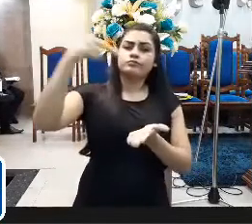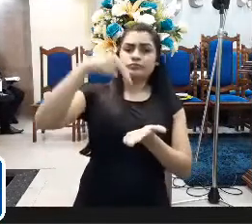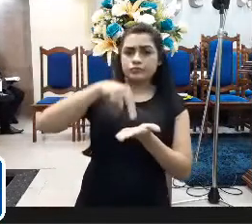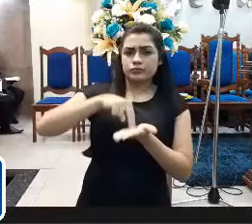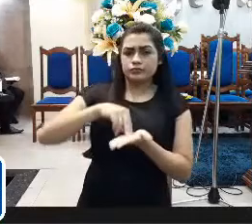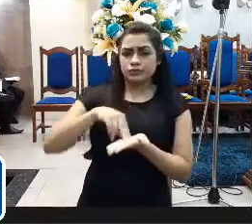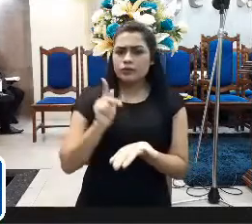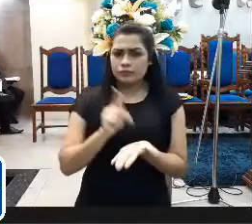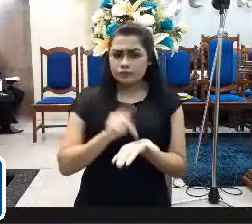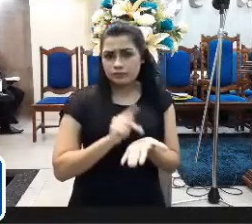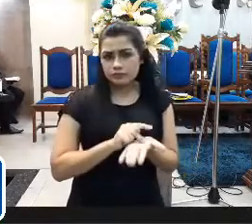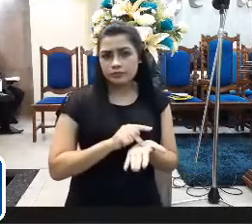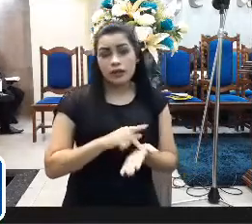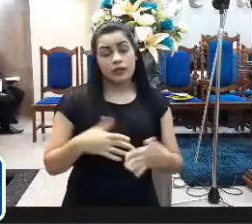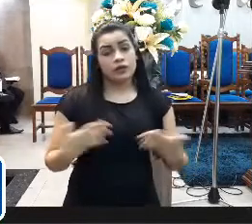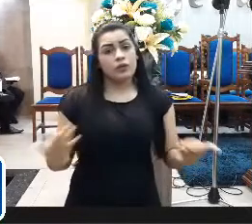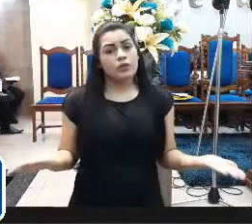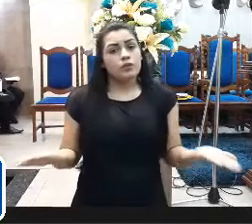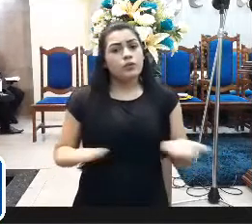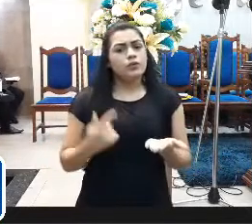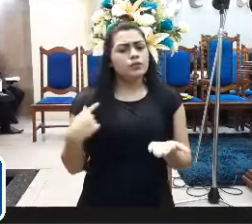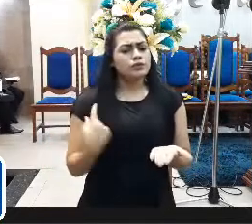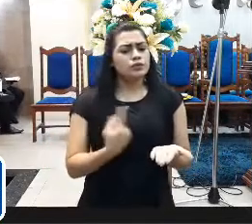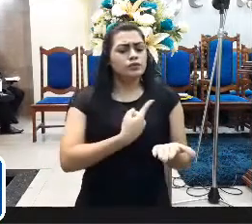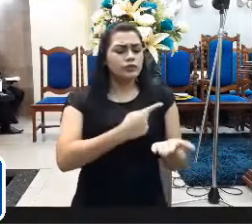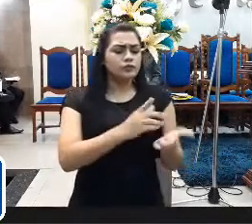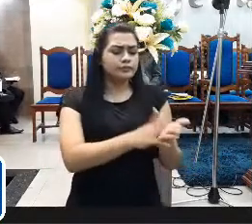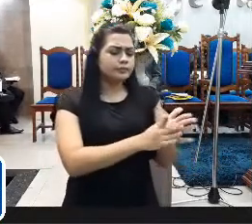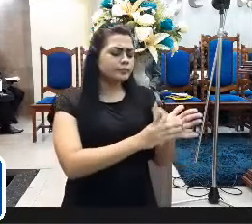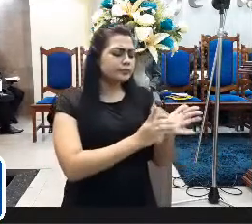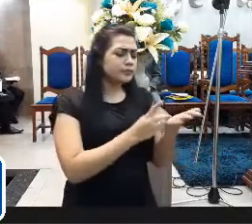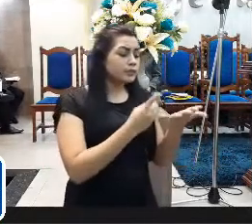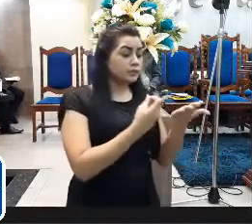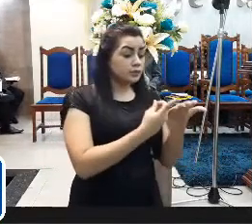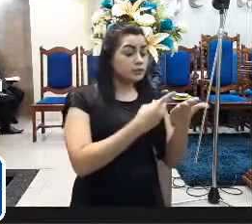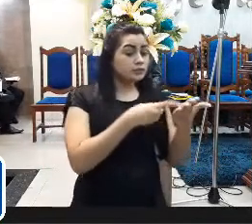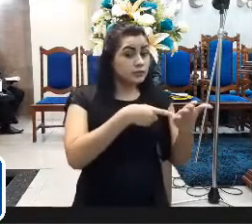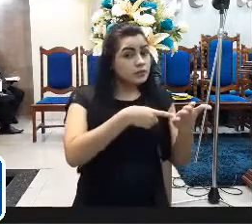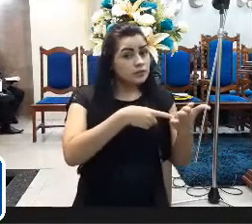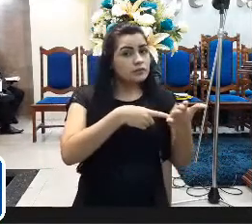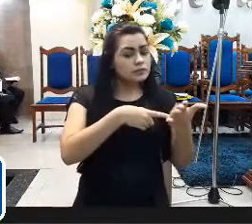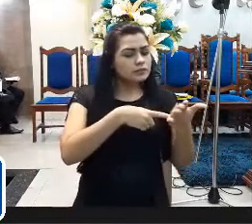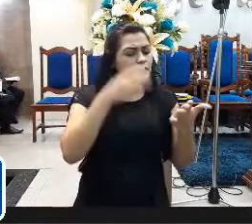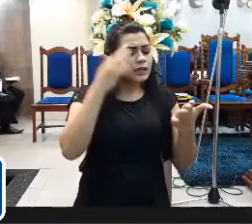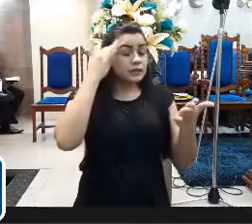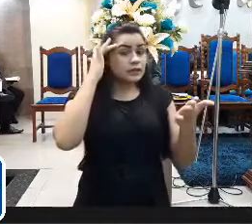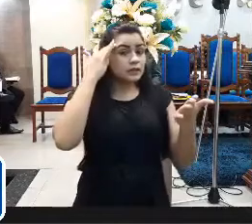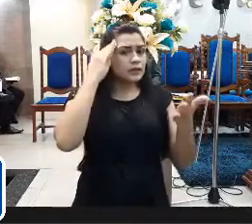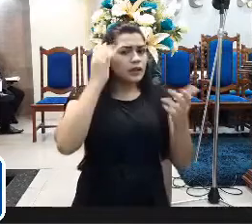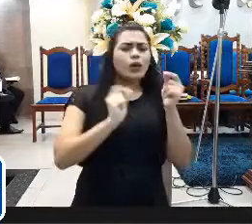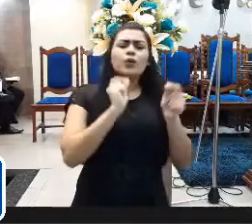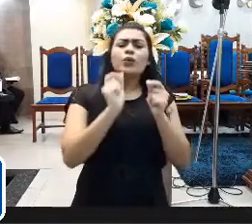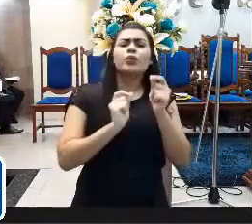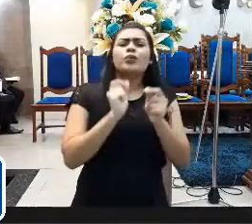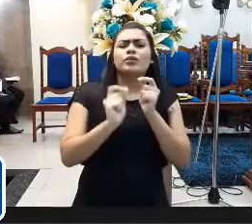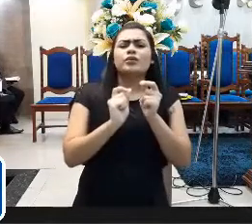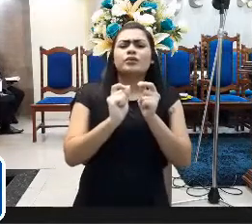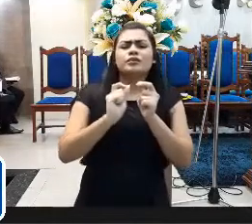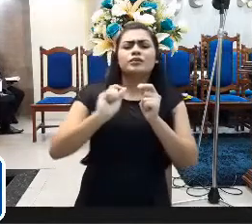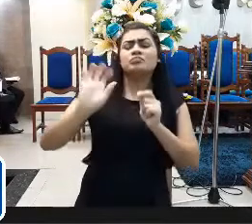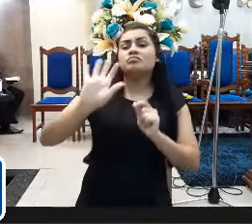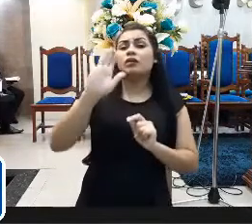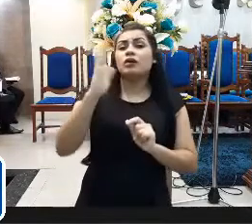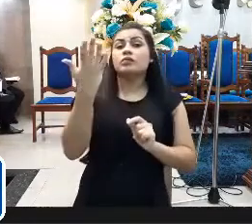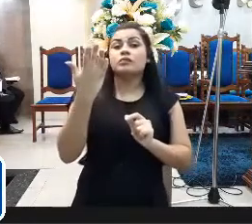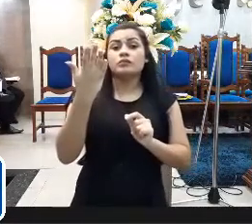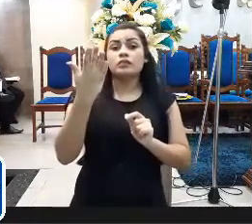Então, hoje nós vamos, à luz da palavra de Deus, entender o que é que acontece nessa caminhada. O que é que